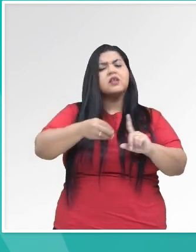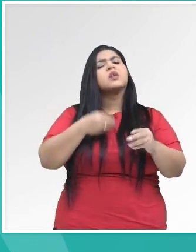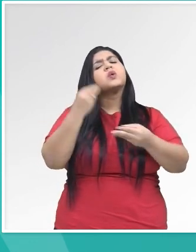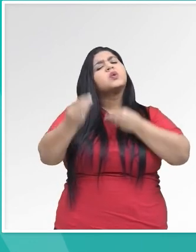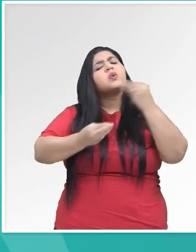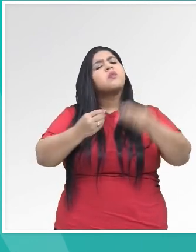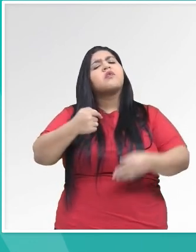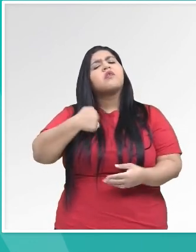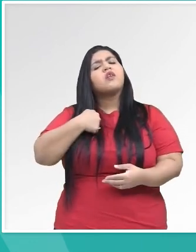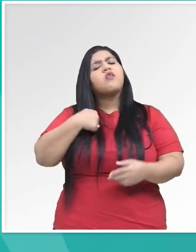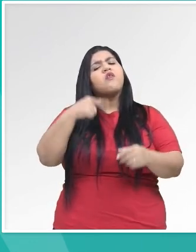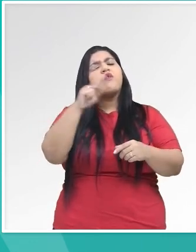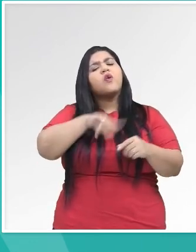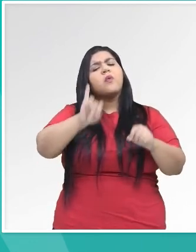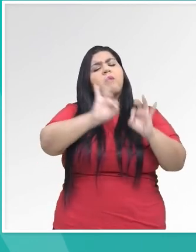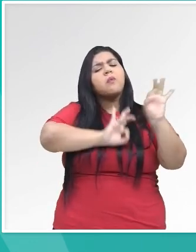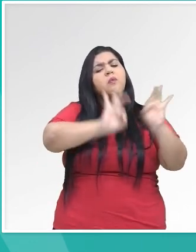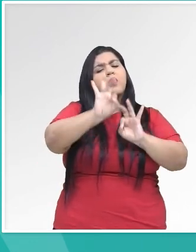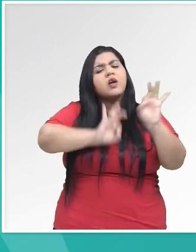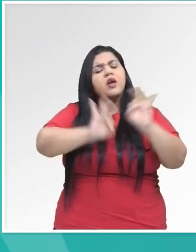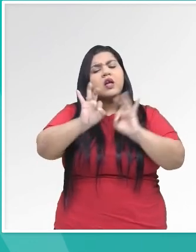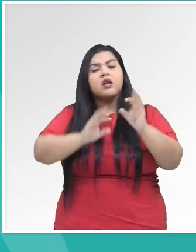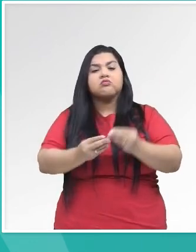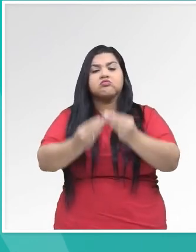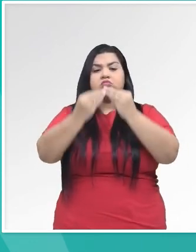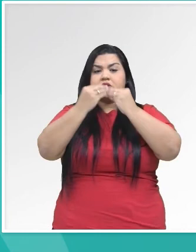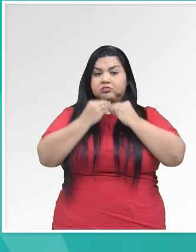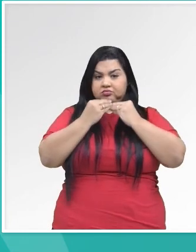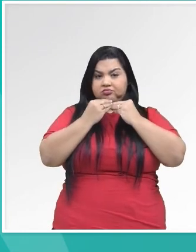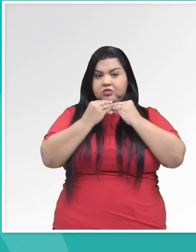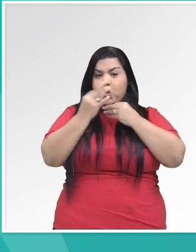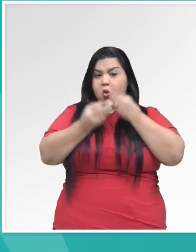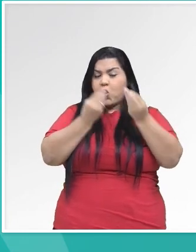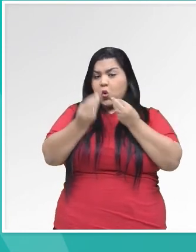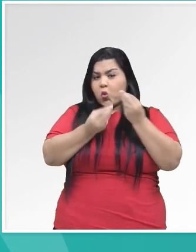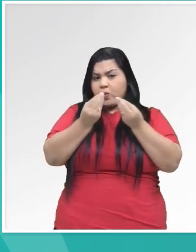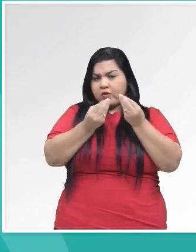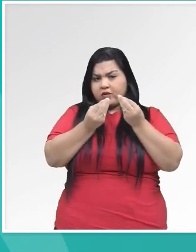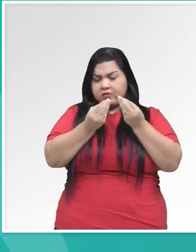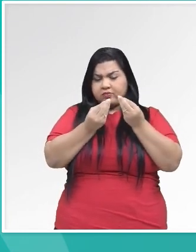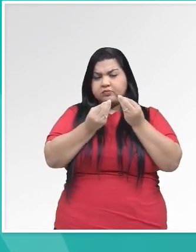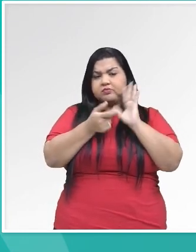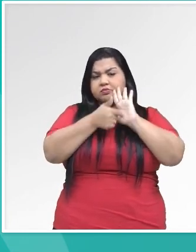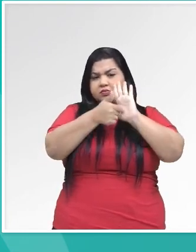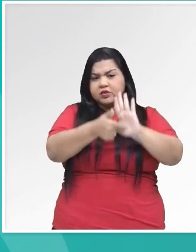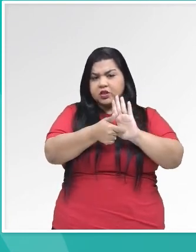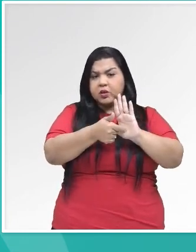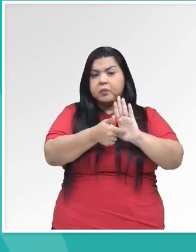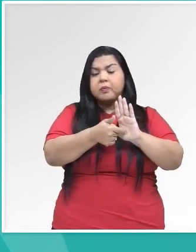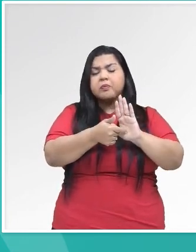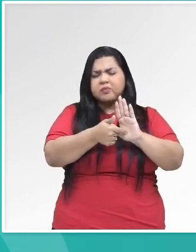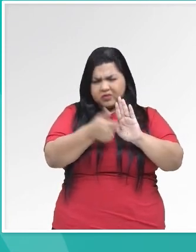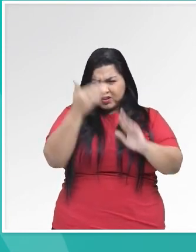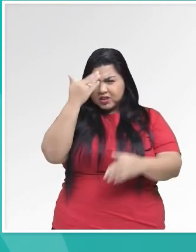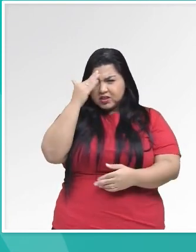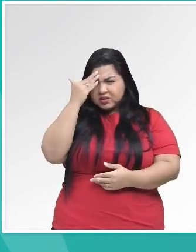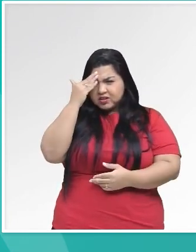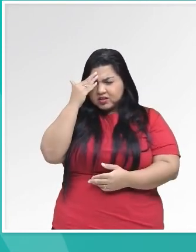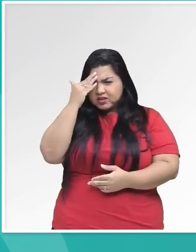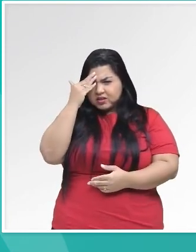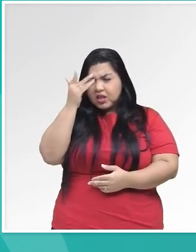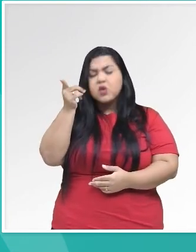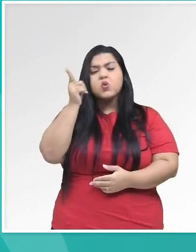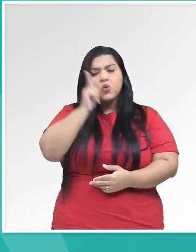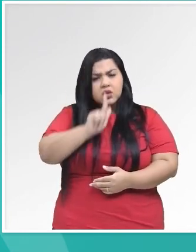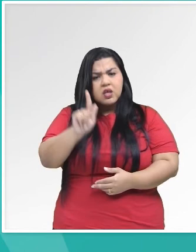é que eu vou preparar o sanduichinho? E a receita apresenta o modo de preparo. Você compreende fazer? Você consegue